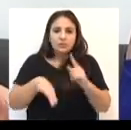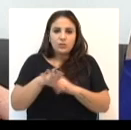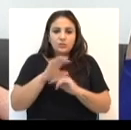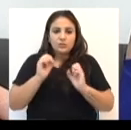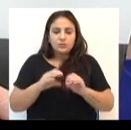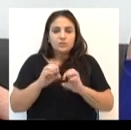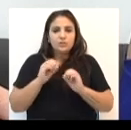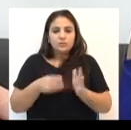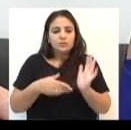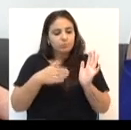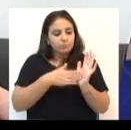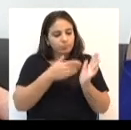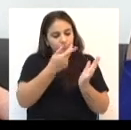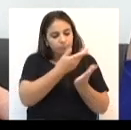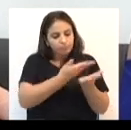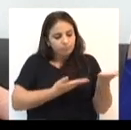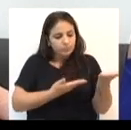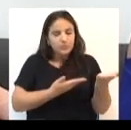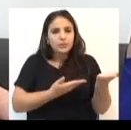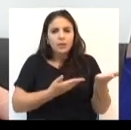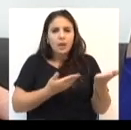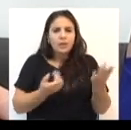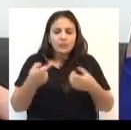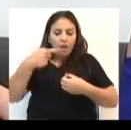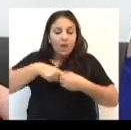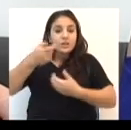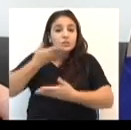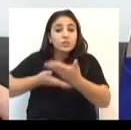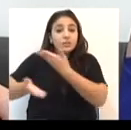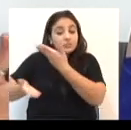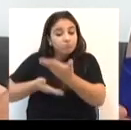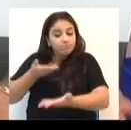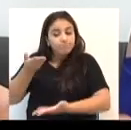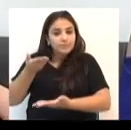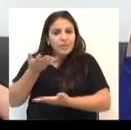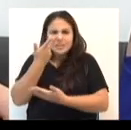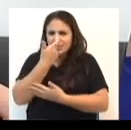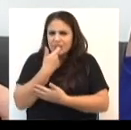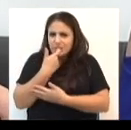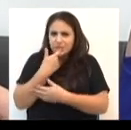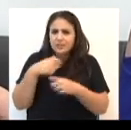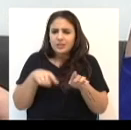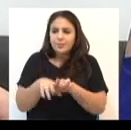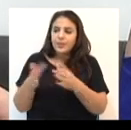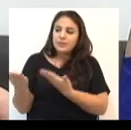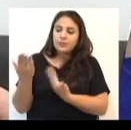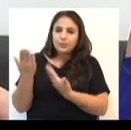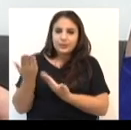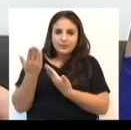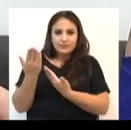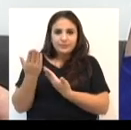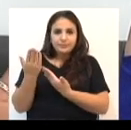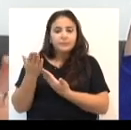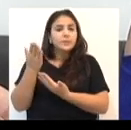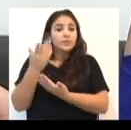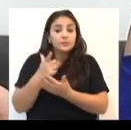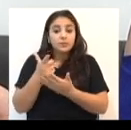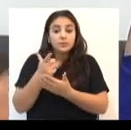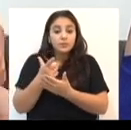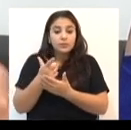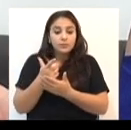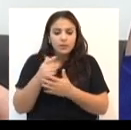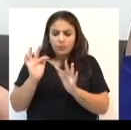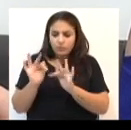essa ressocialização no sentido de que essas crianças e que esses adolescentes